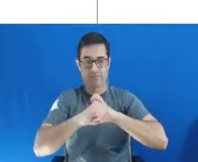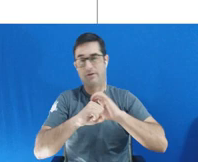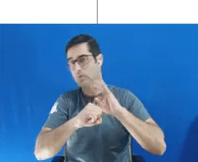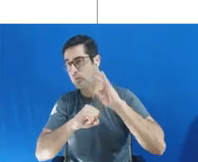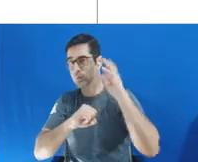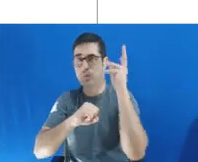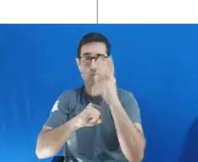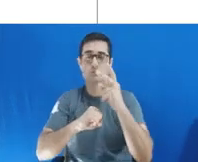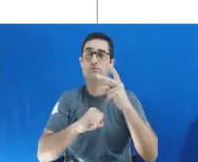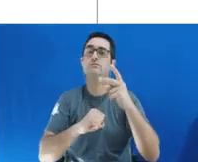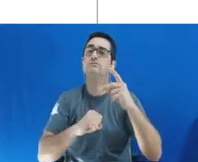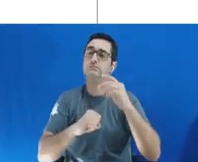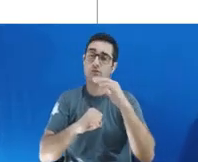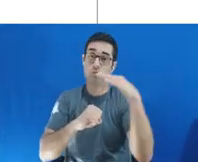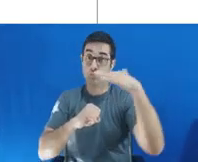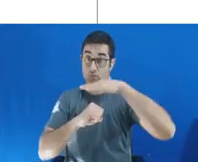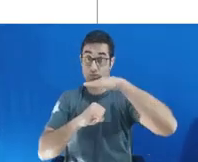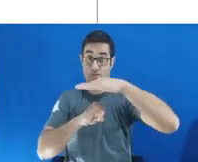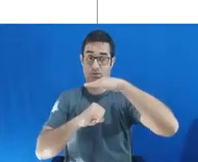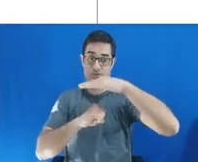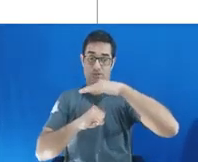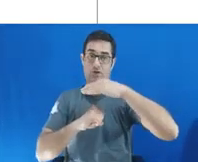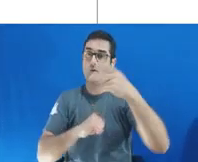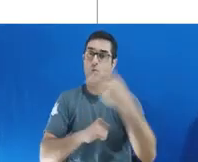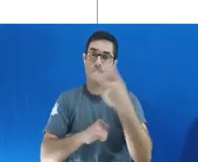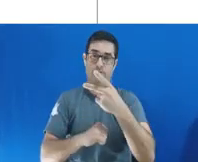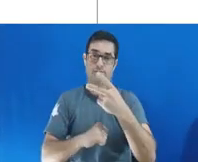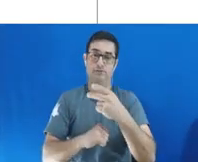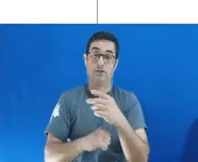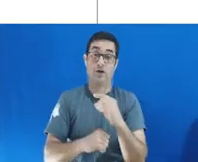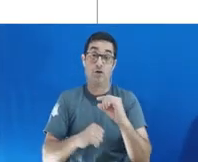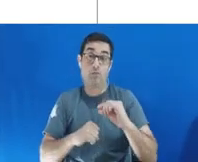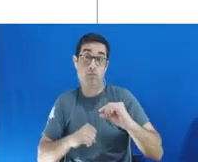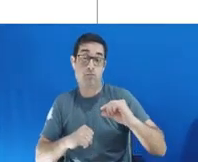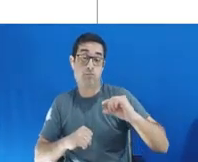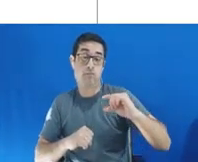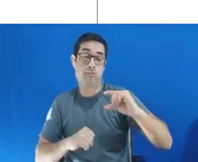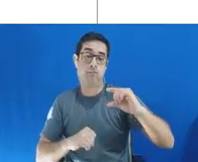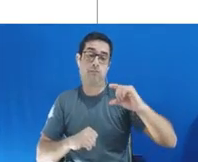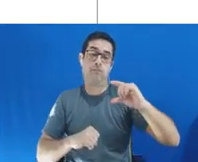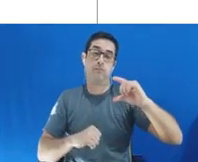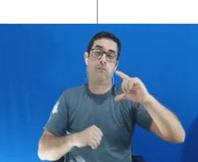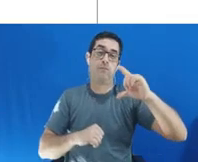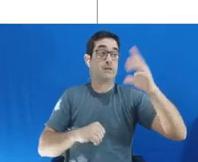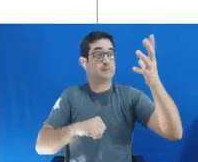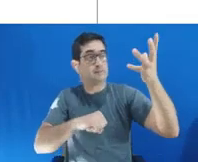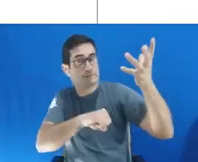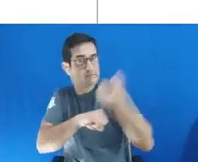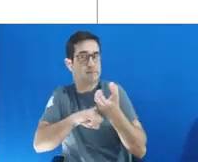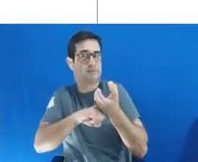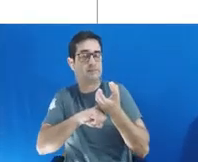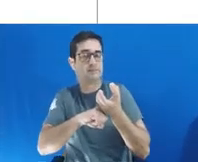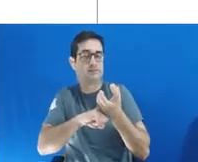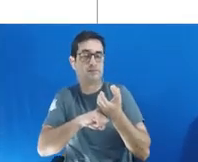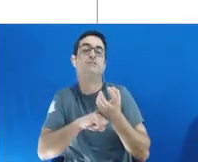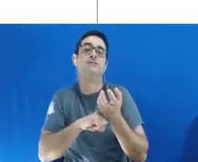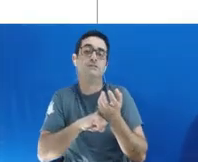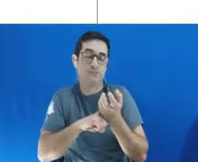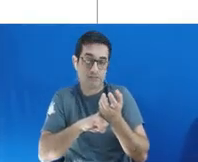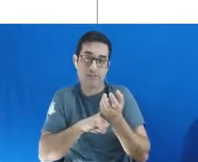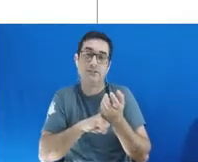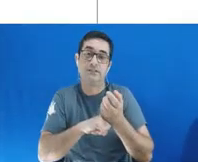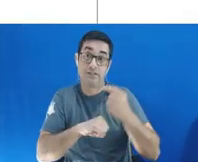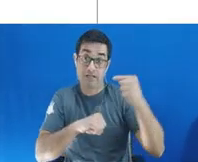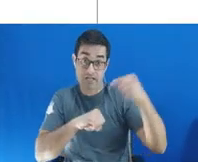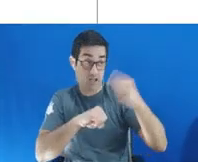aumentando estão também no segundo nível. Então, o que vai acontecendo? Eu estou aumentando mais a atração pelo núcleo. Então, a carga